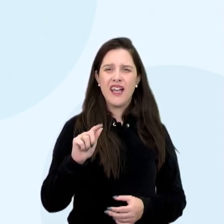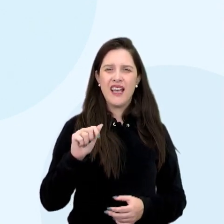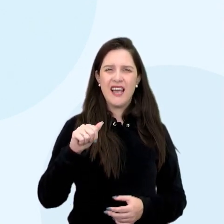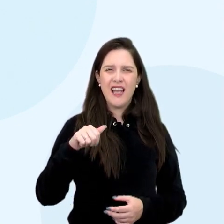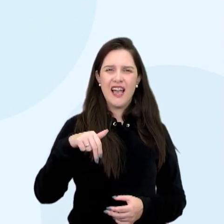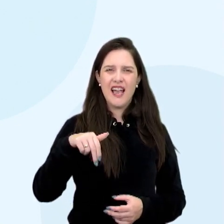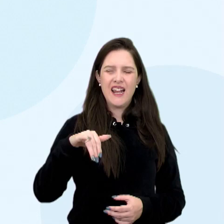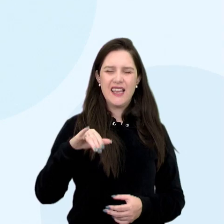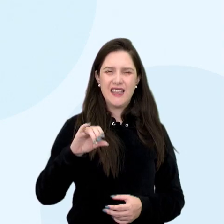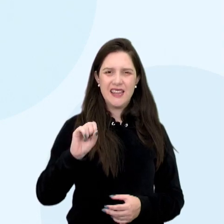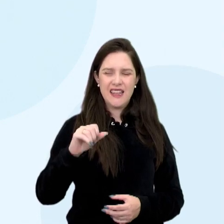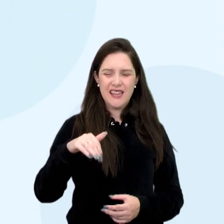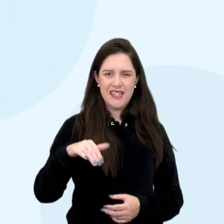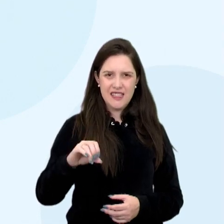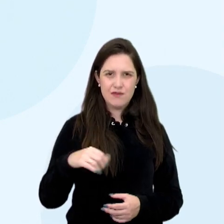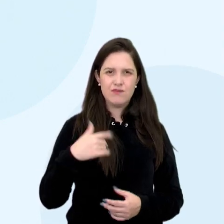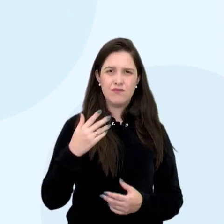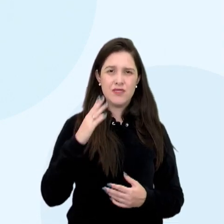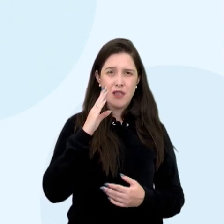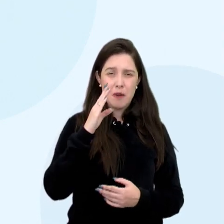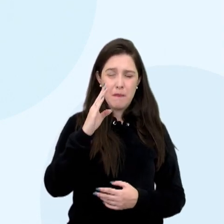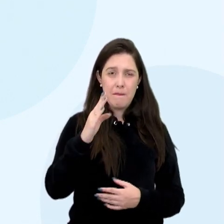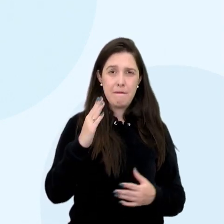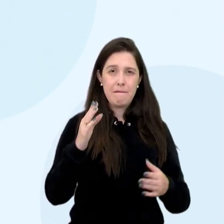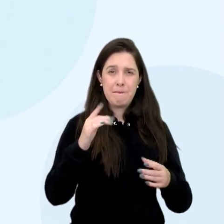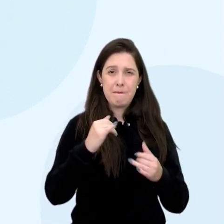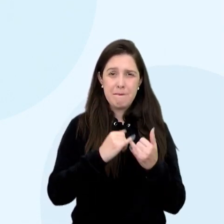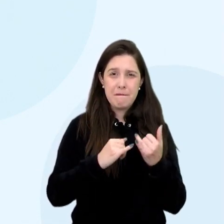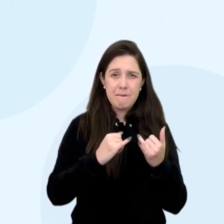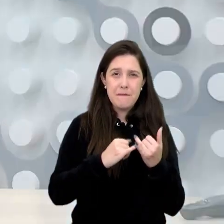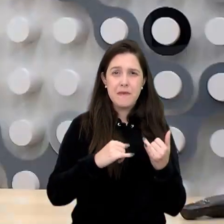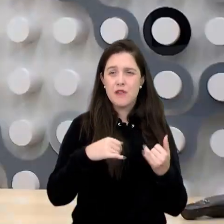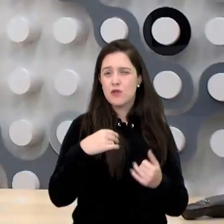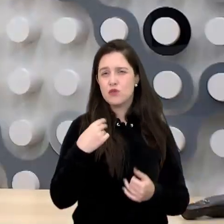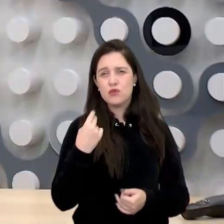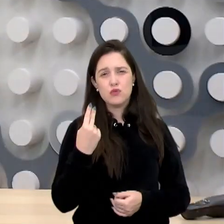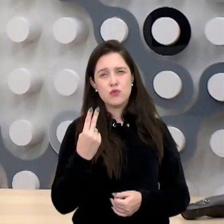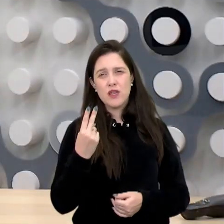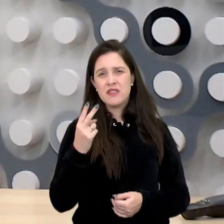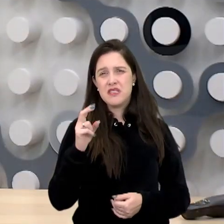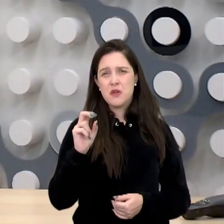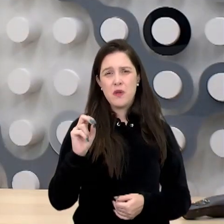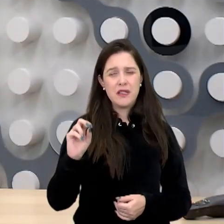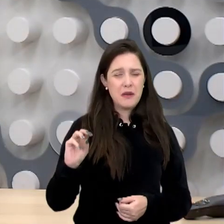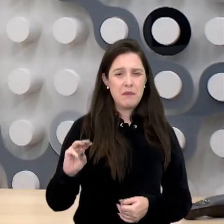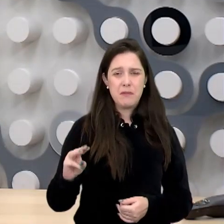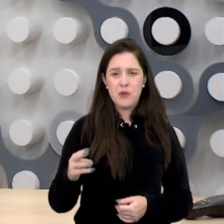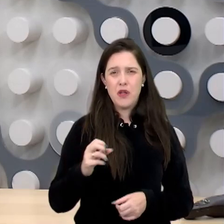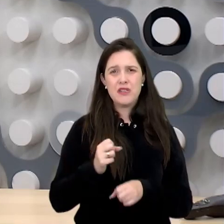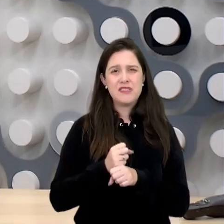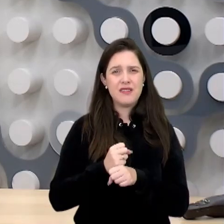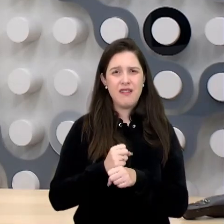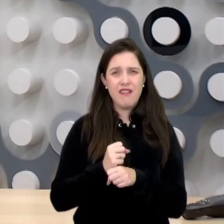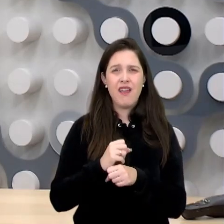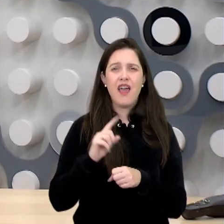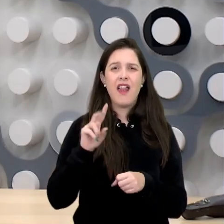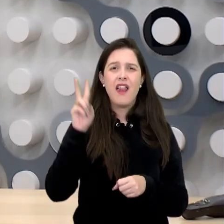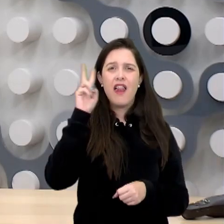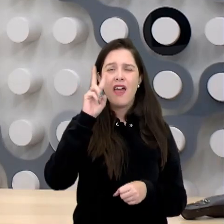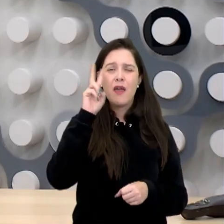era cenozoica, no período terciário, em torno aí de 250 milhões de anos. Se a gente lembrar que a Terra